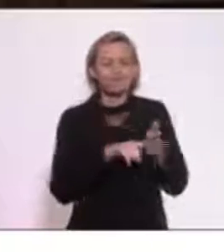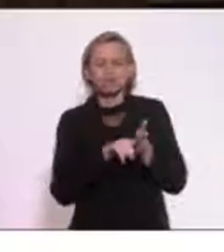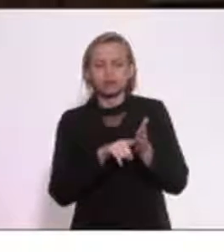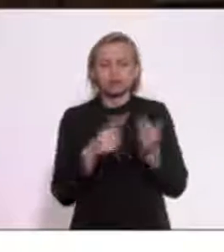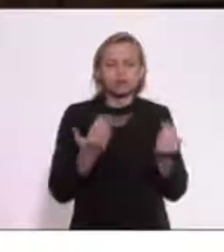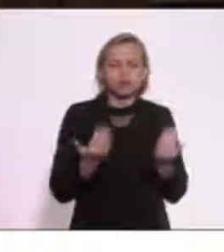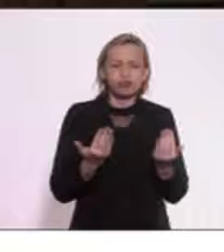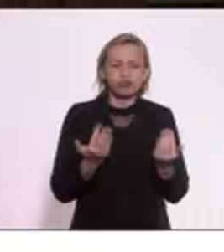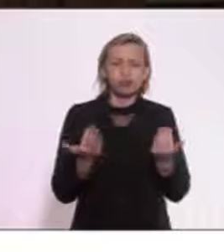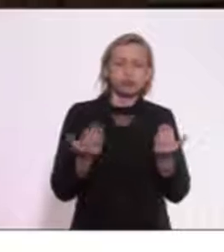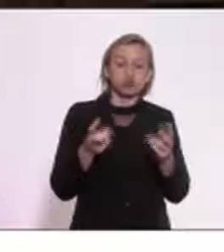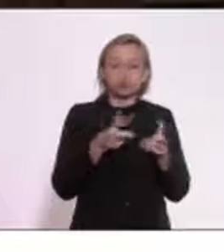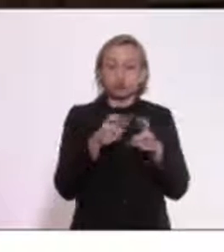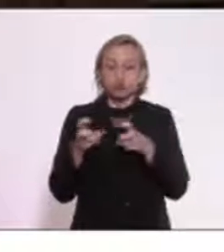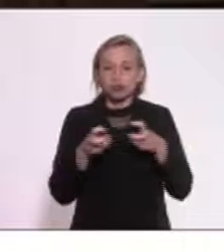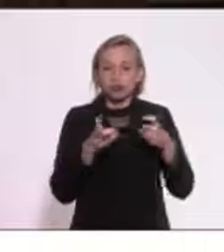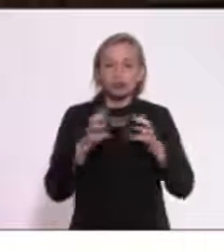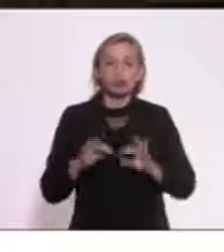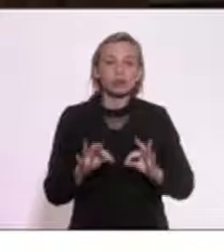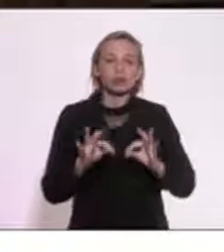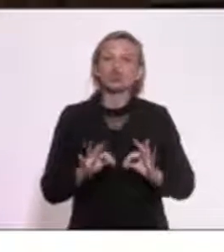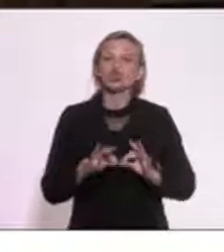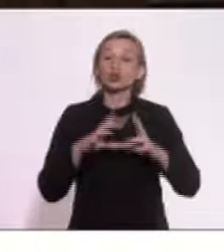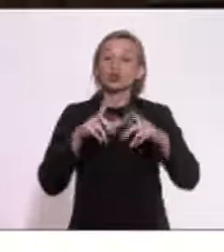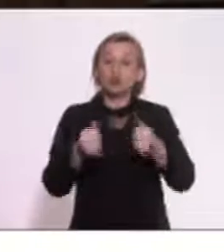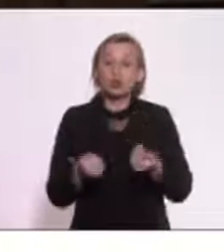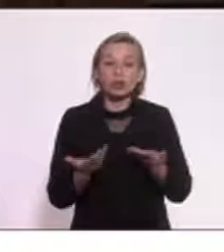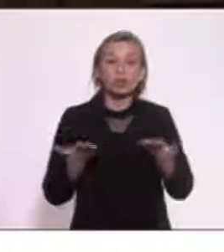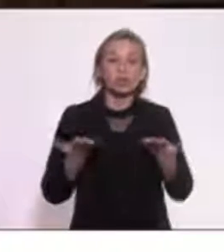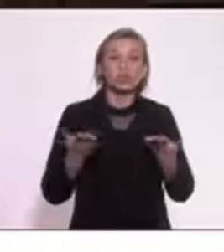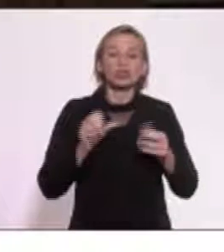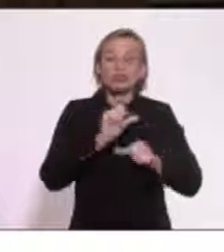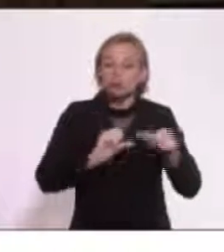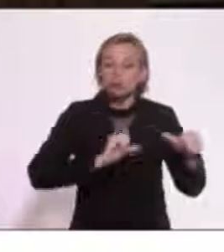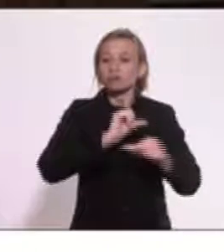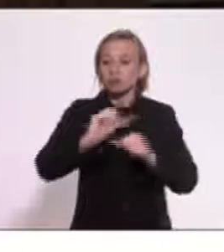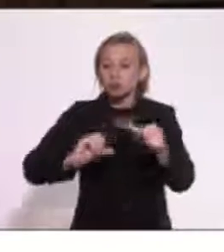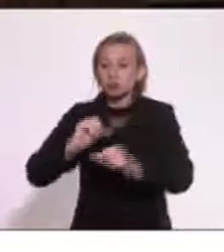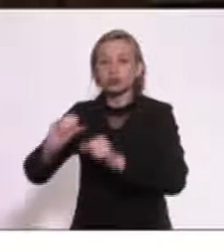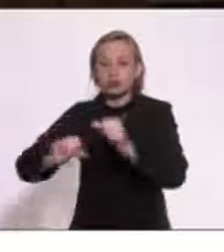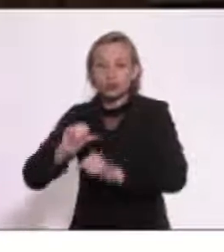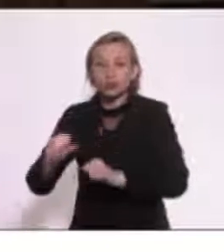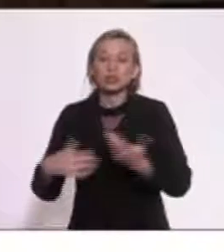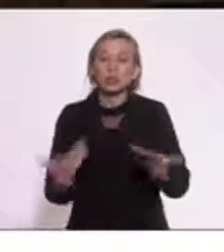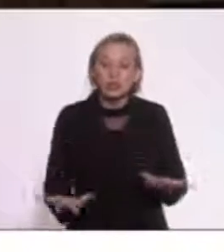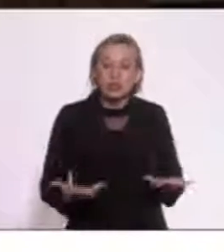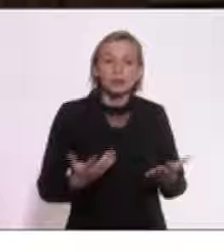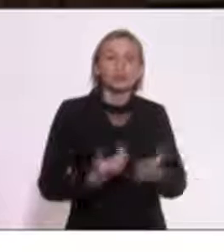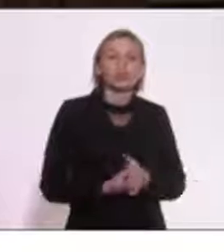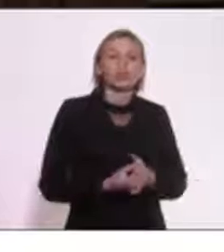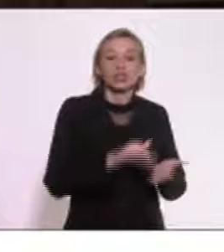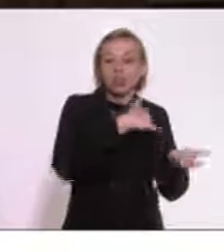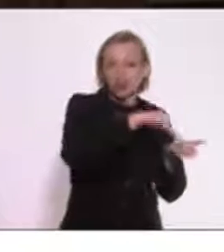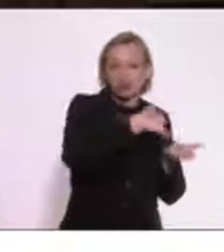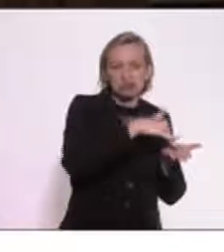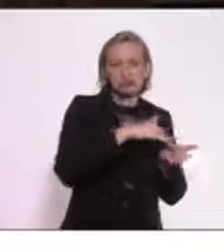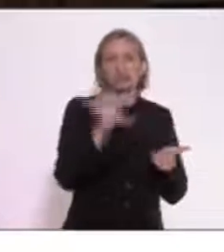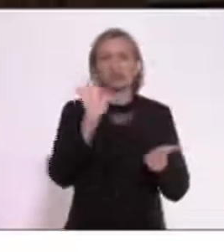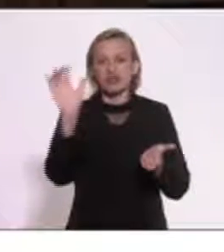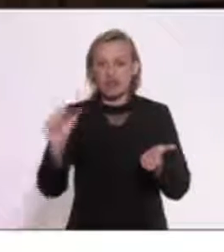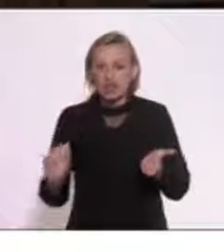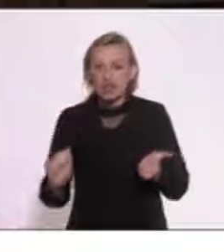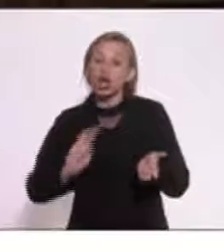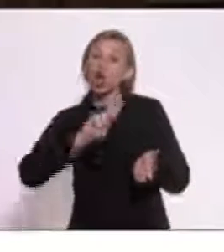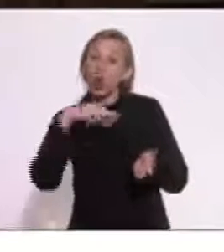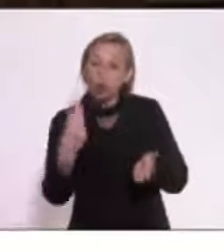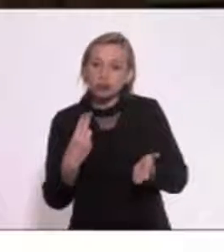apesar de todas as mudanças produzidas, seja pela Secretaria de Fazenda